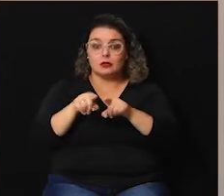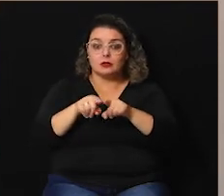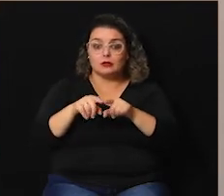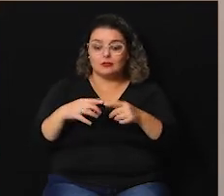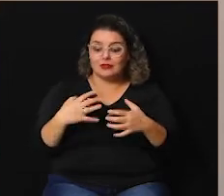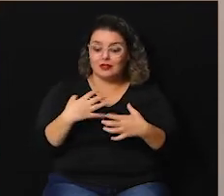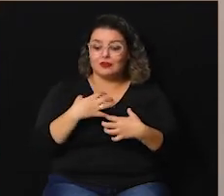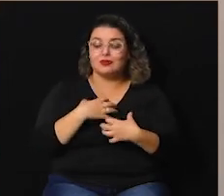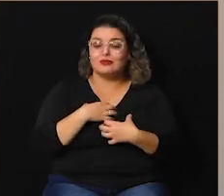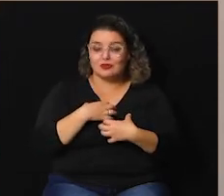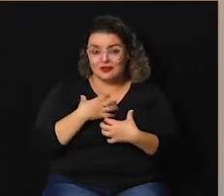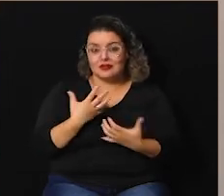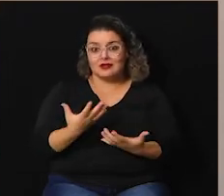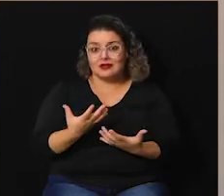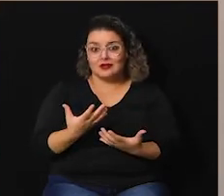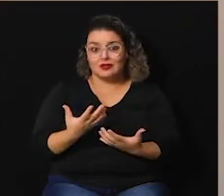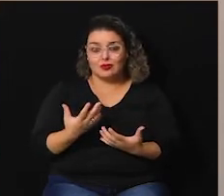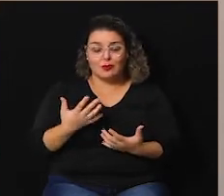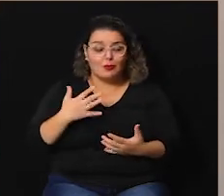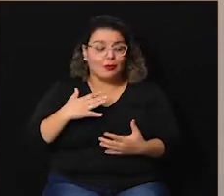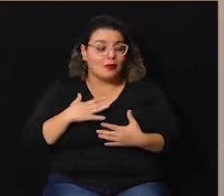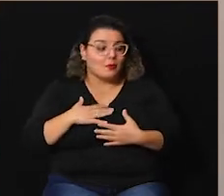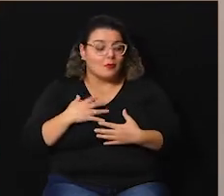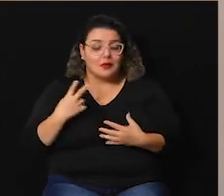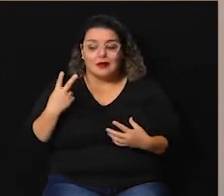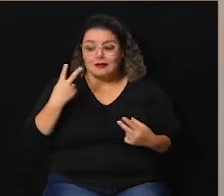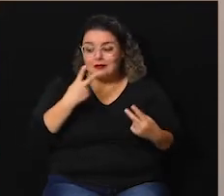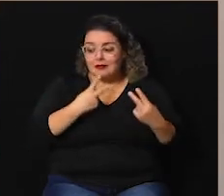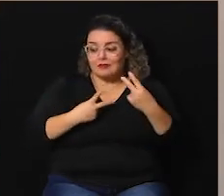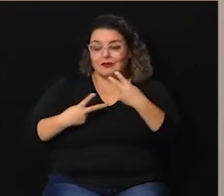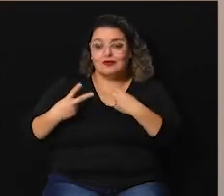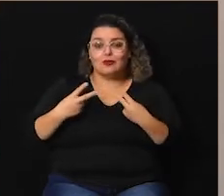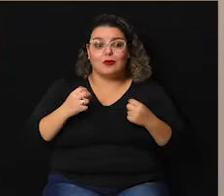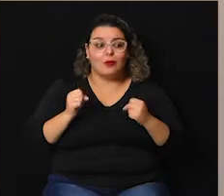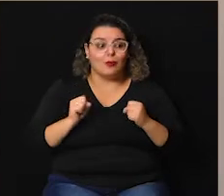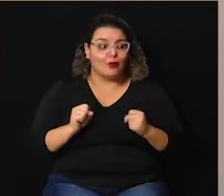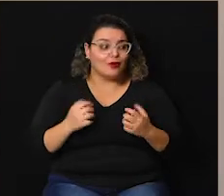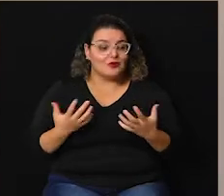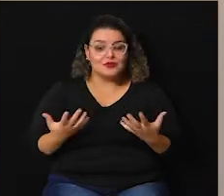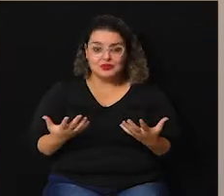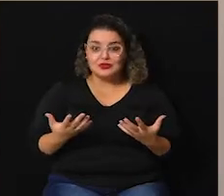impacto emocional, como a minha imagem pode ser